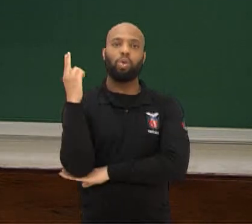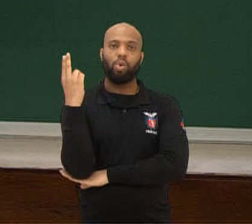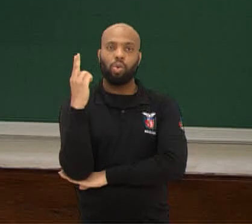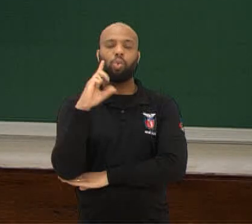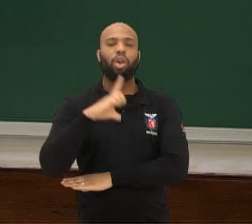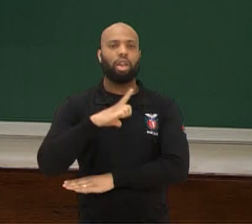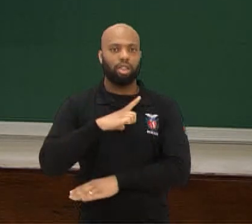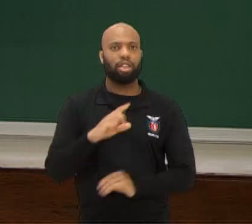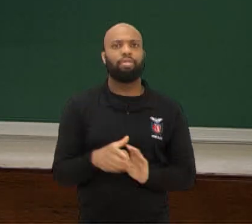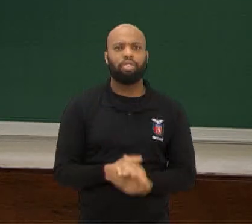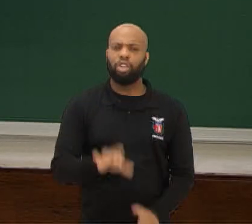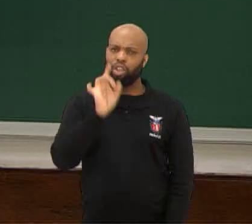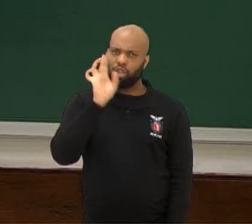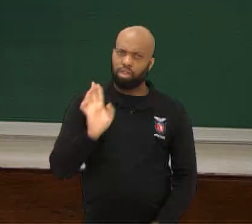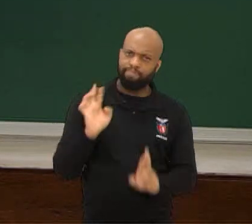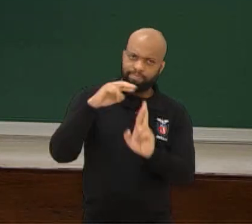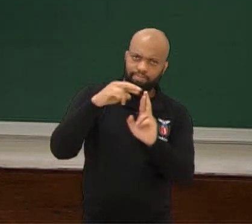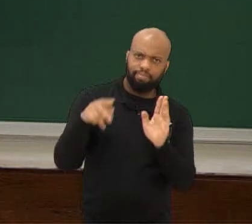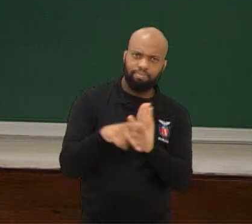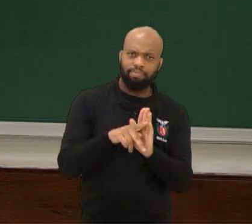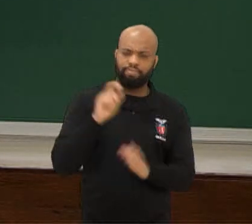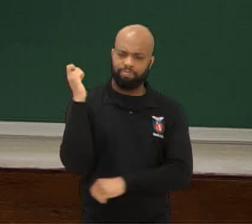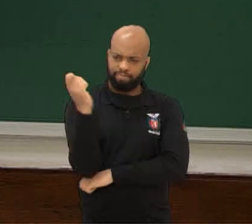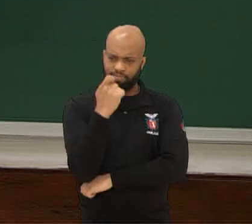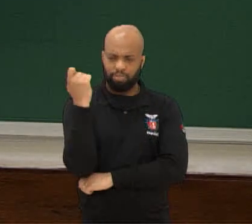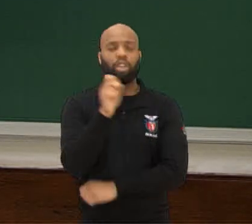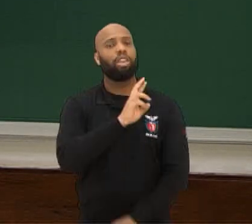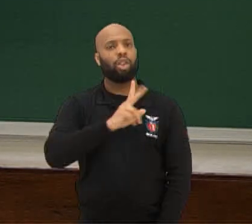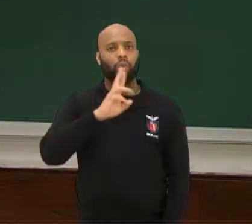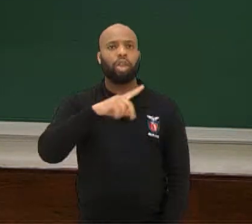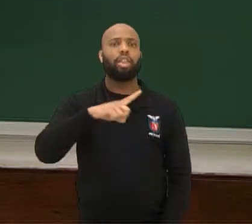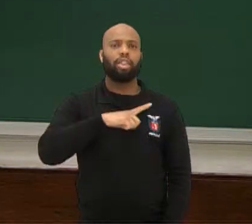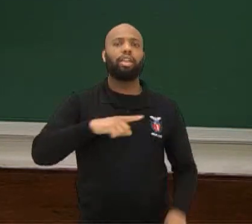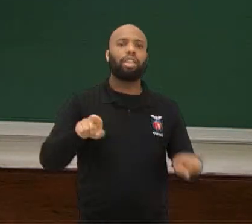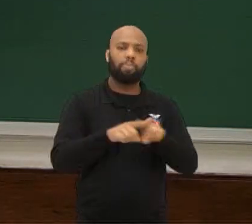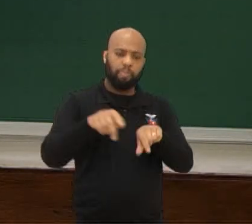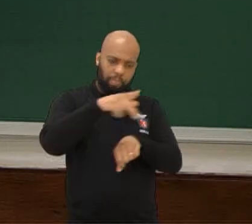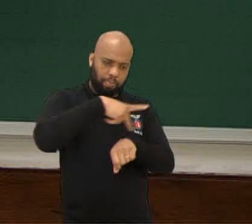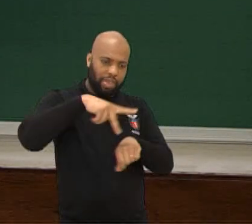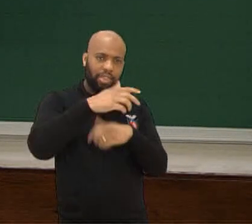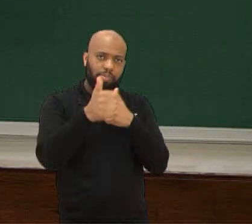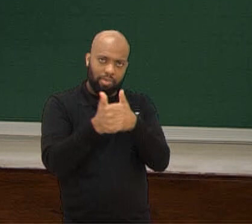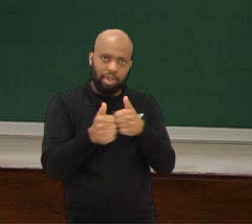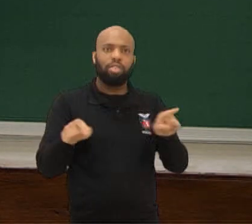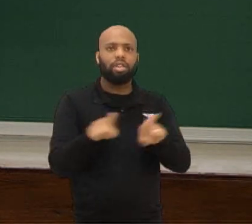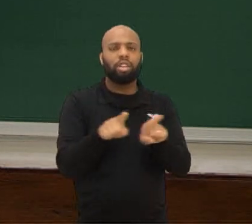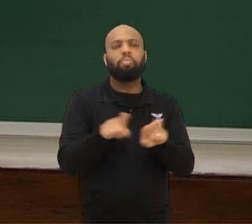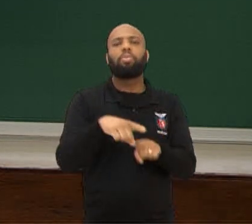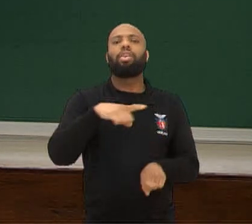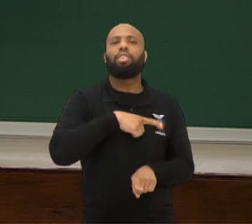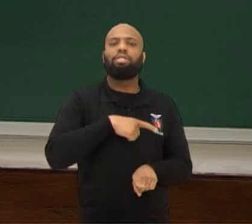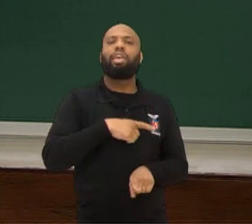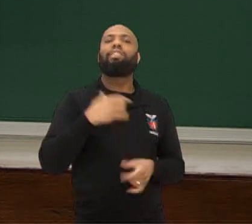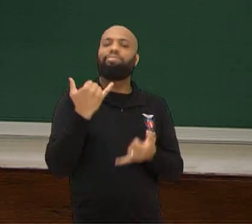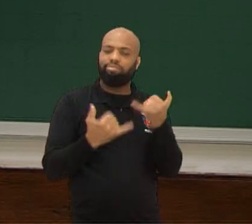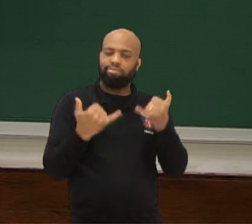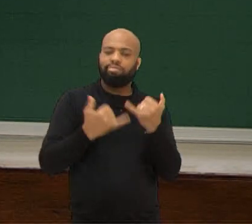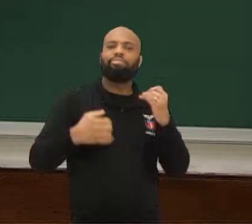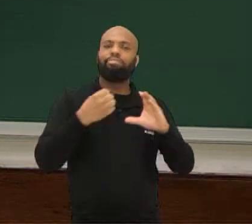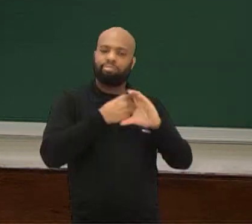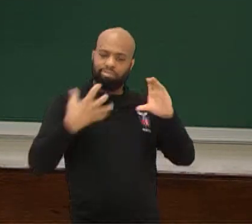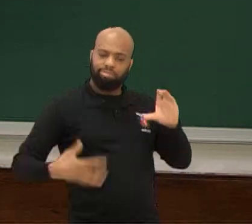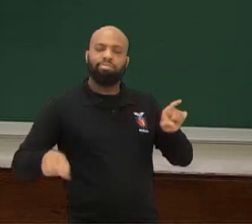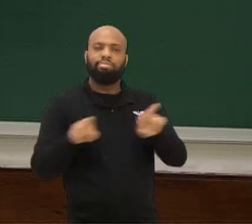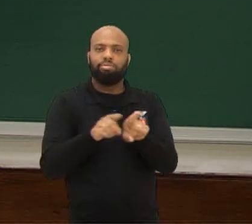do Rio Grande do Sul. A gente vai ter nos países vizinhos, que é o chamado gaúcho, né? Que é o mesmo gaúcho que nós temos na nossa região